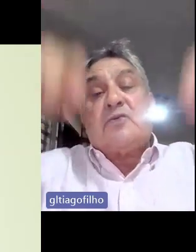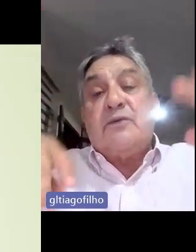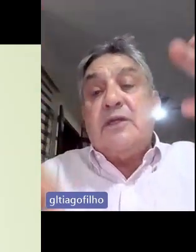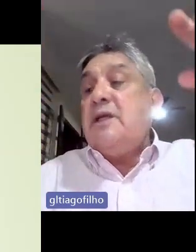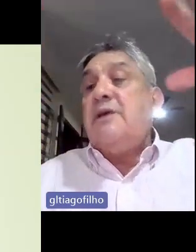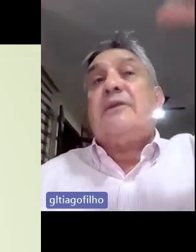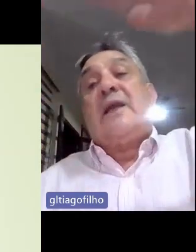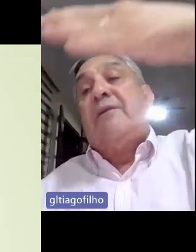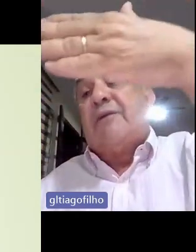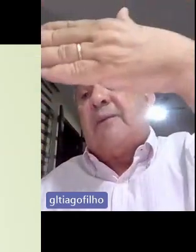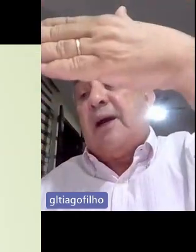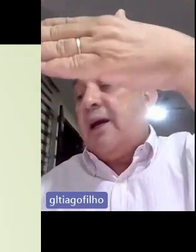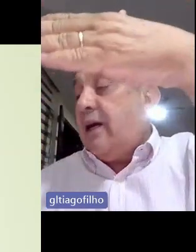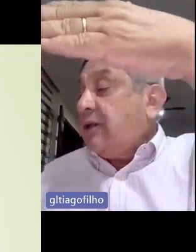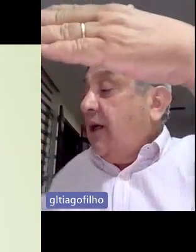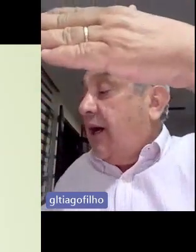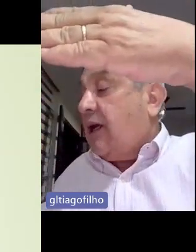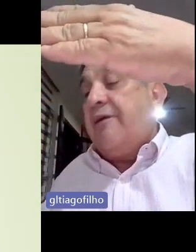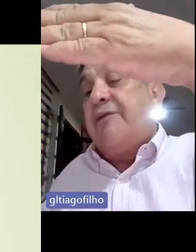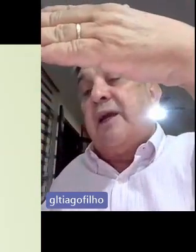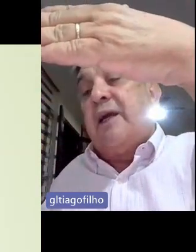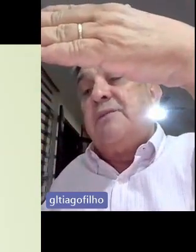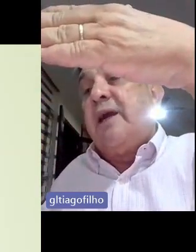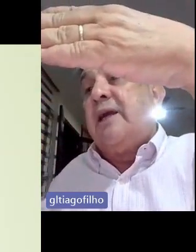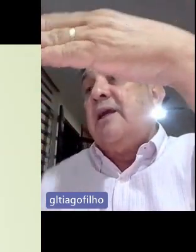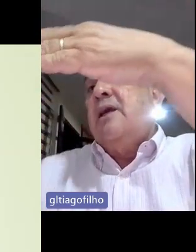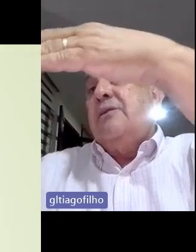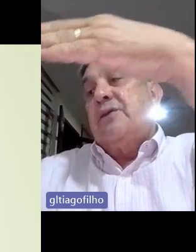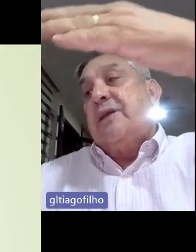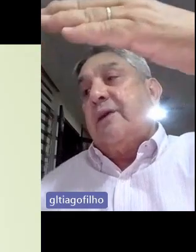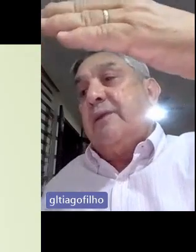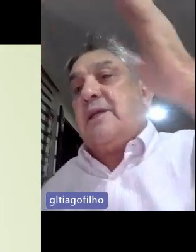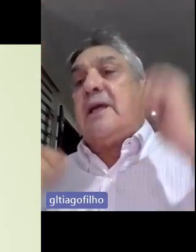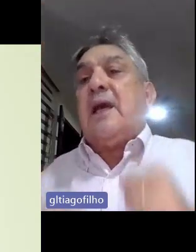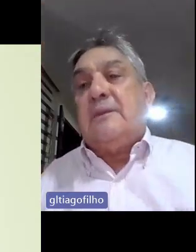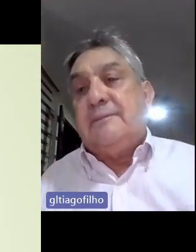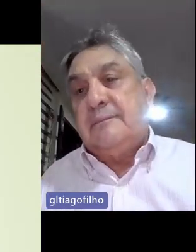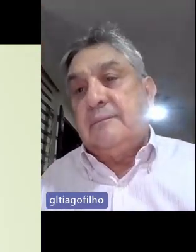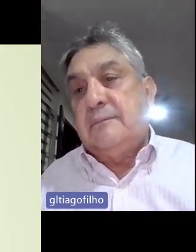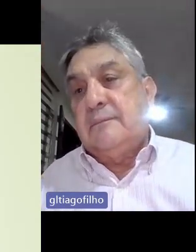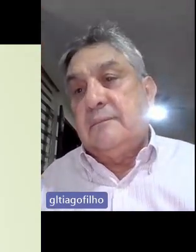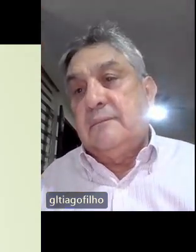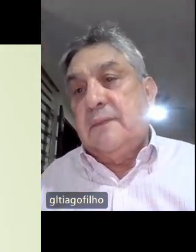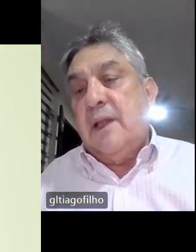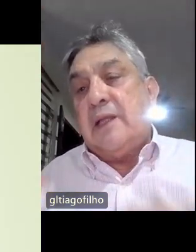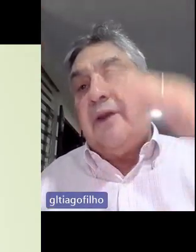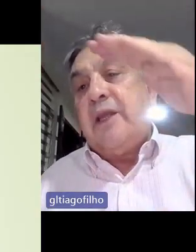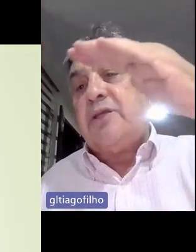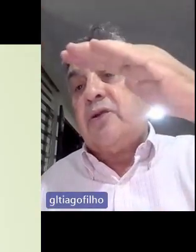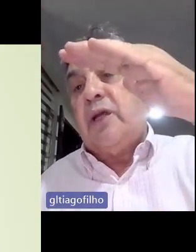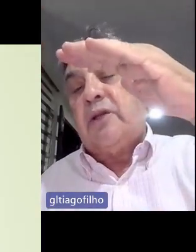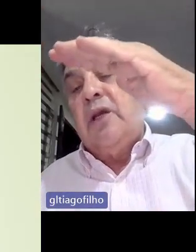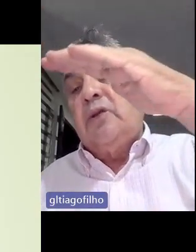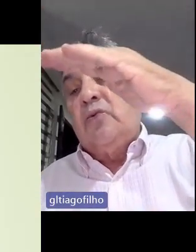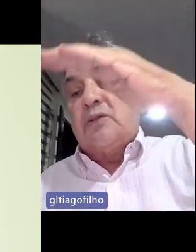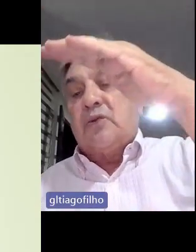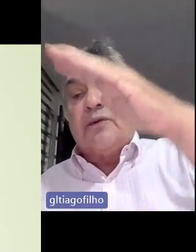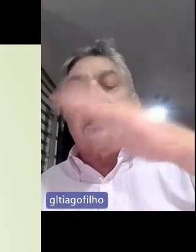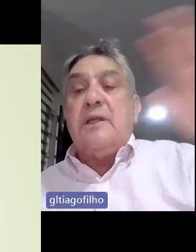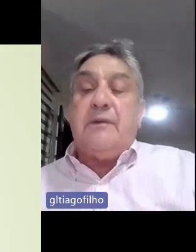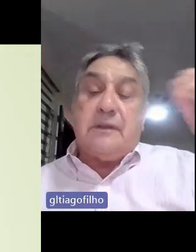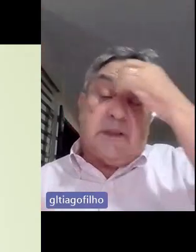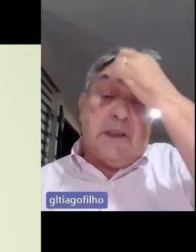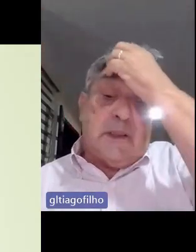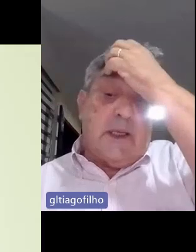georreferenciada, faz as curvas de nível, aqui vai ficar barragem, aqui vai ficar casa de máquina, você vai medir a queda. A diferença entre